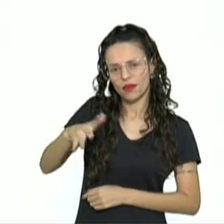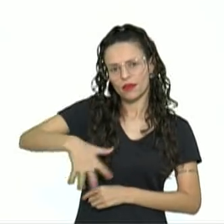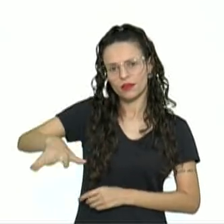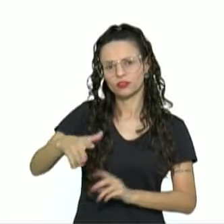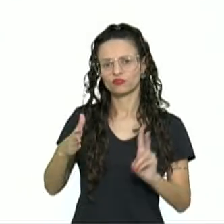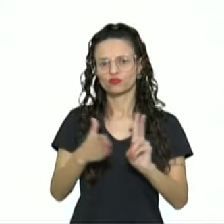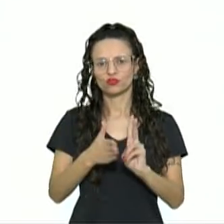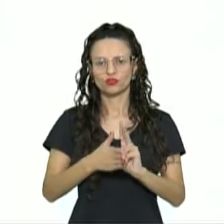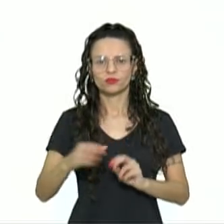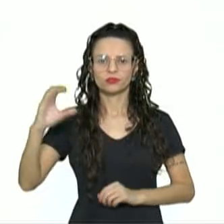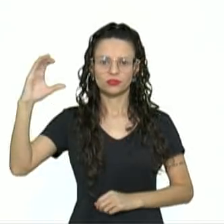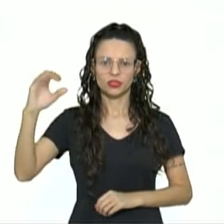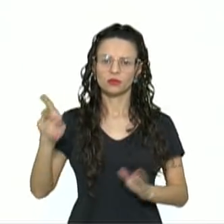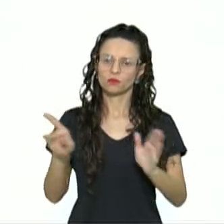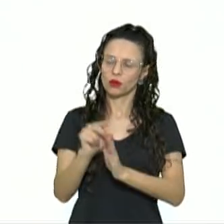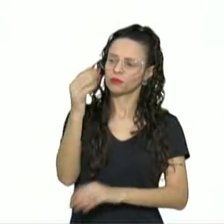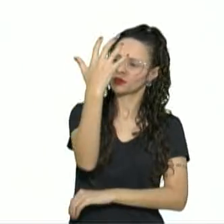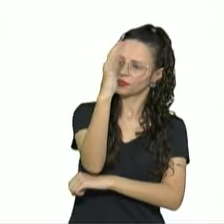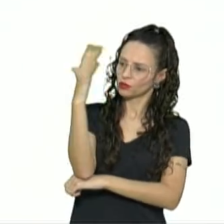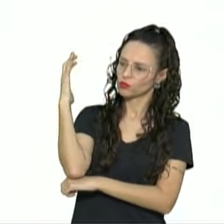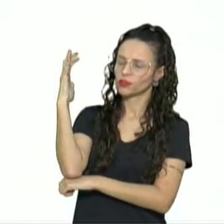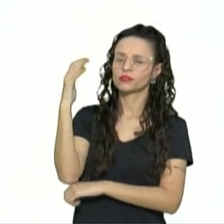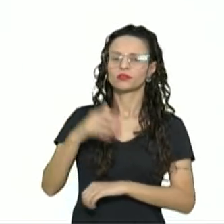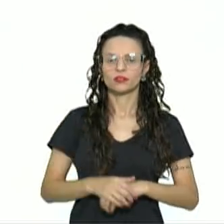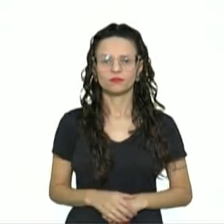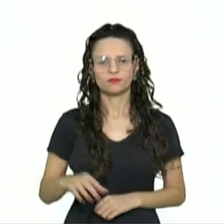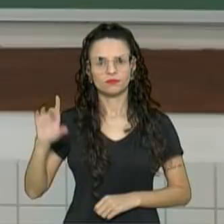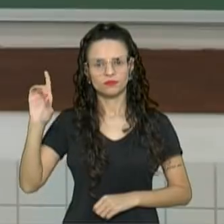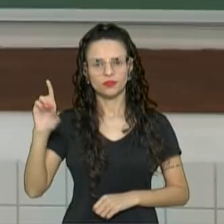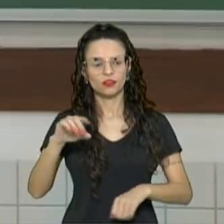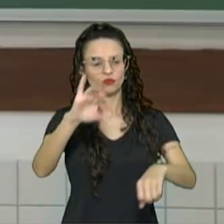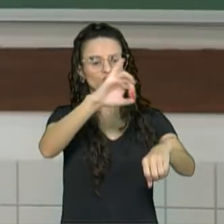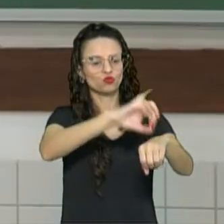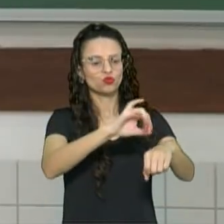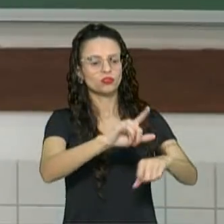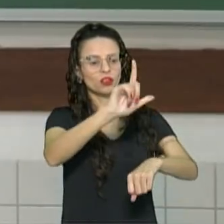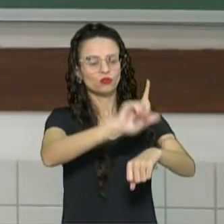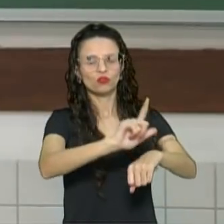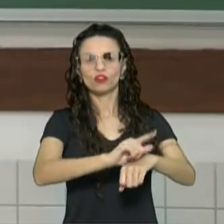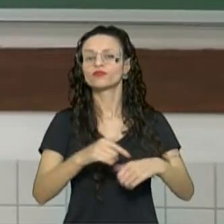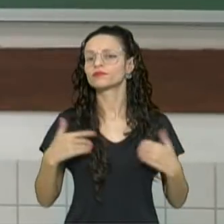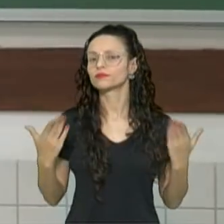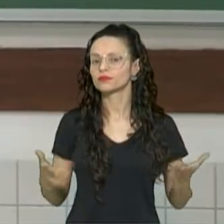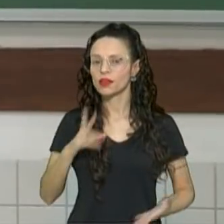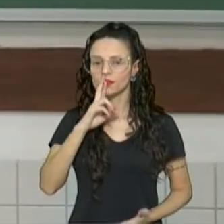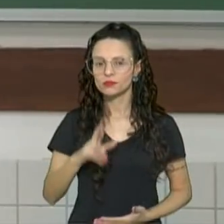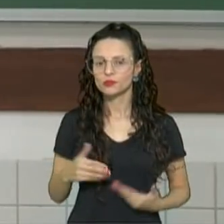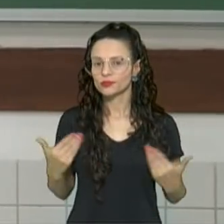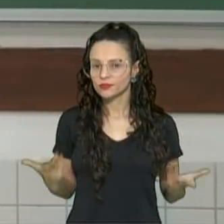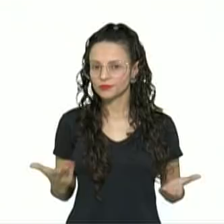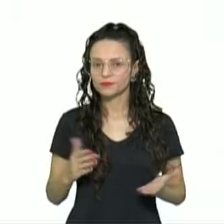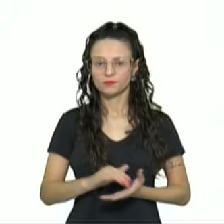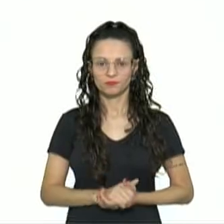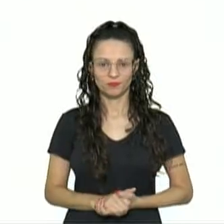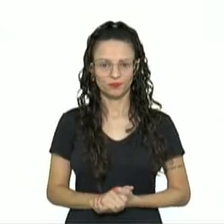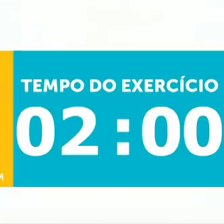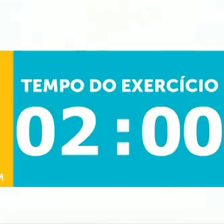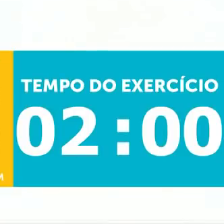Letra C, da mãe natureza. Letra D, do armazém central. E aí, qual é a resposta?